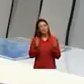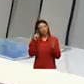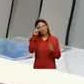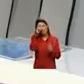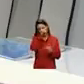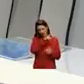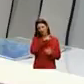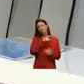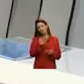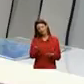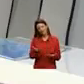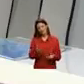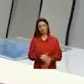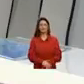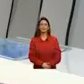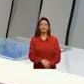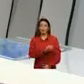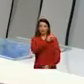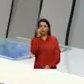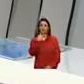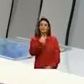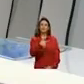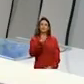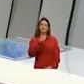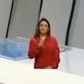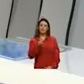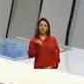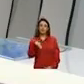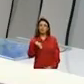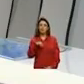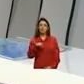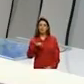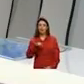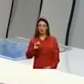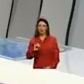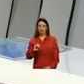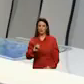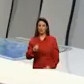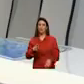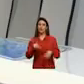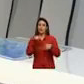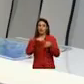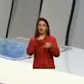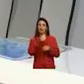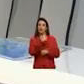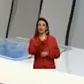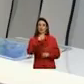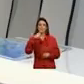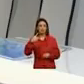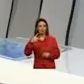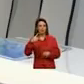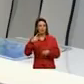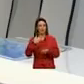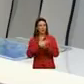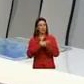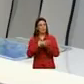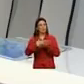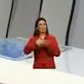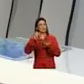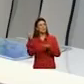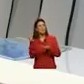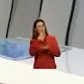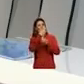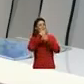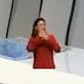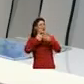passando. Já no dia 25 de maio, está prevista uma nova funcionalidade no nosso aplicativo Conexão Escola, um chat que